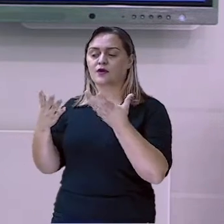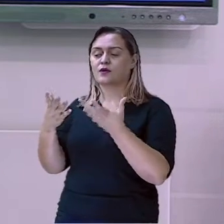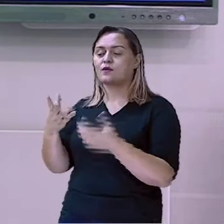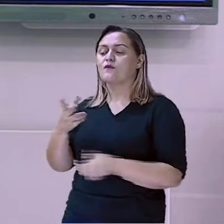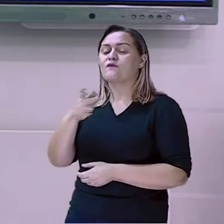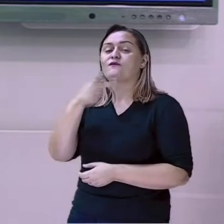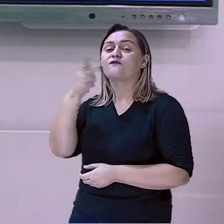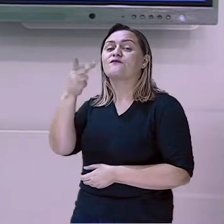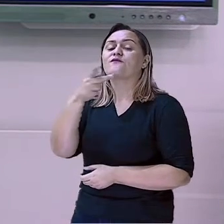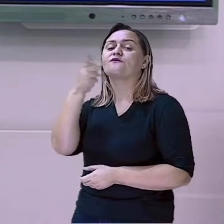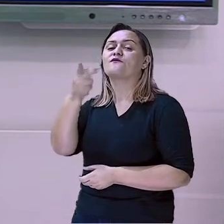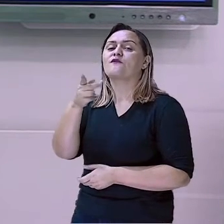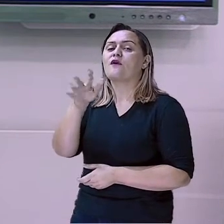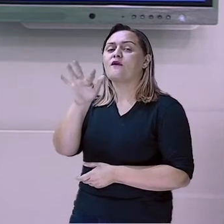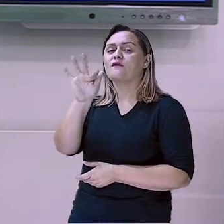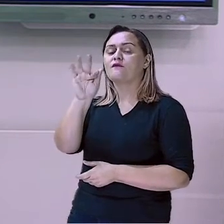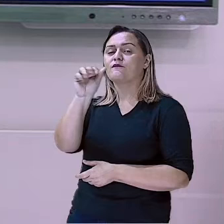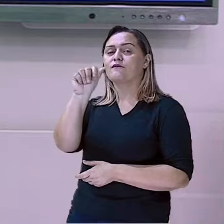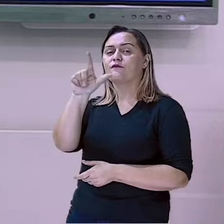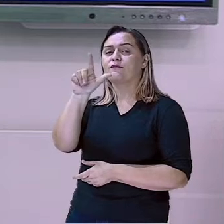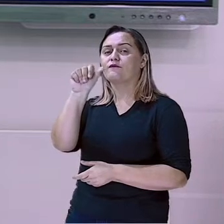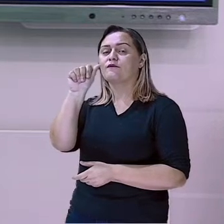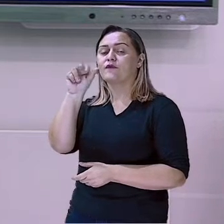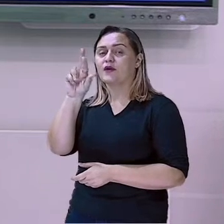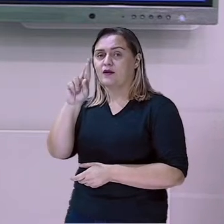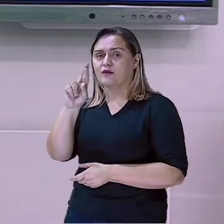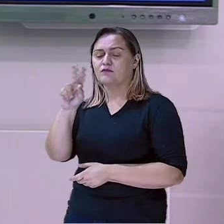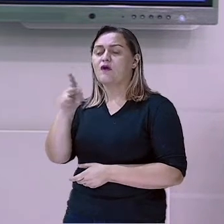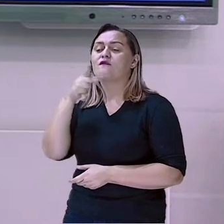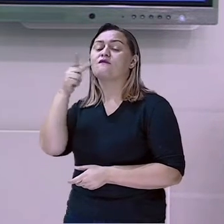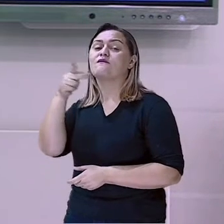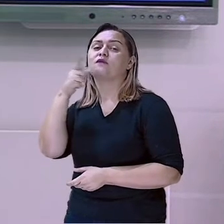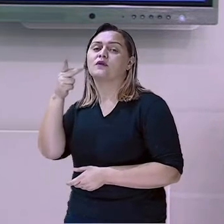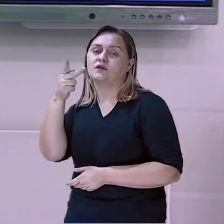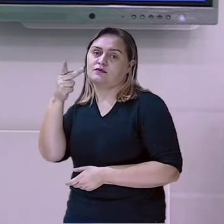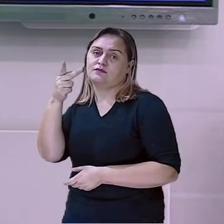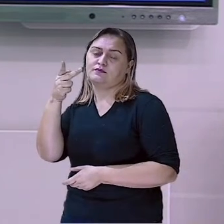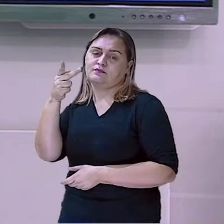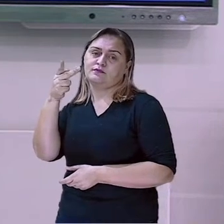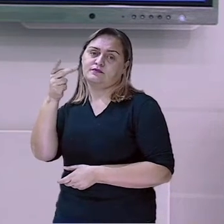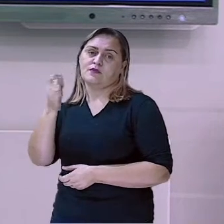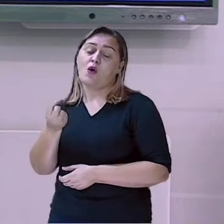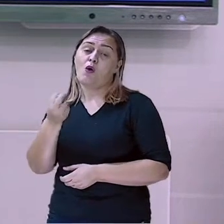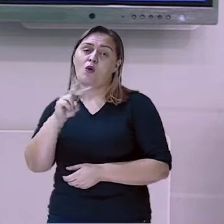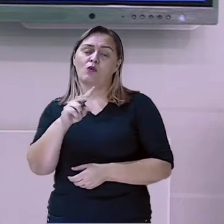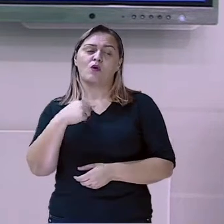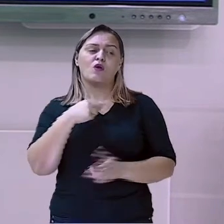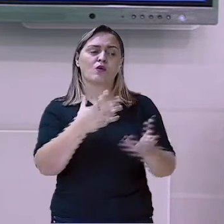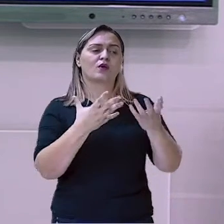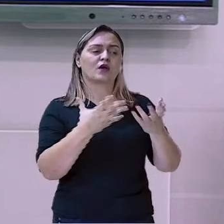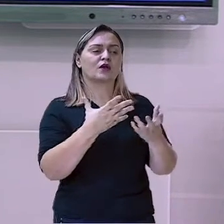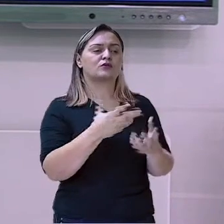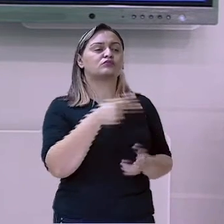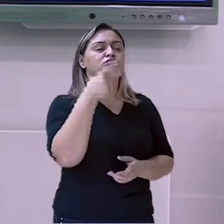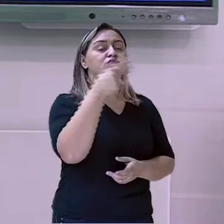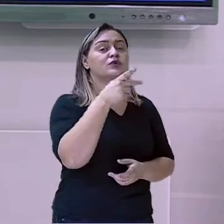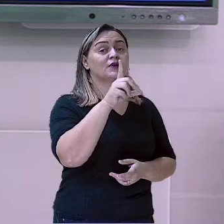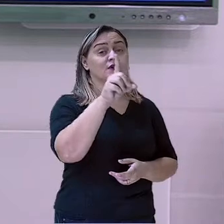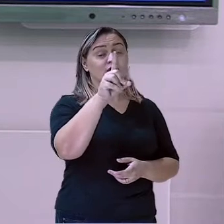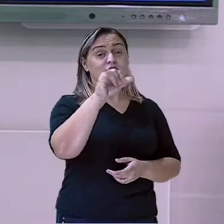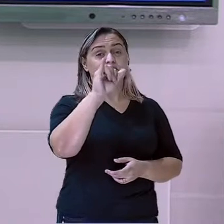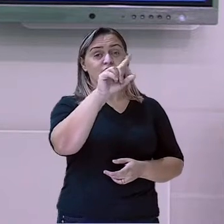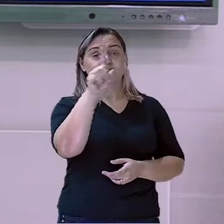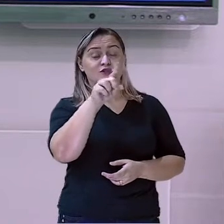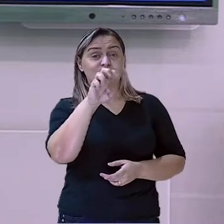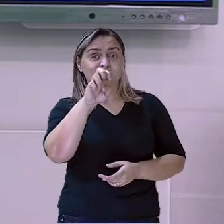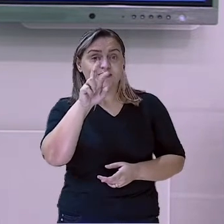vou falar alguma coisa para você. Eu quero dizer algo a você. Eu também vou falar alguma coisa